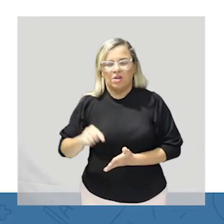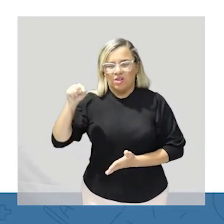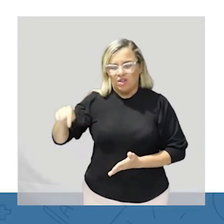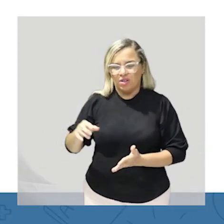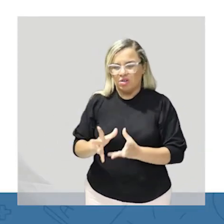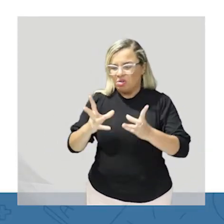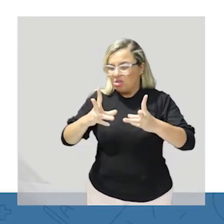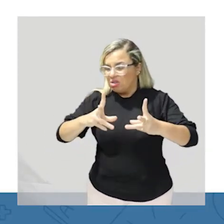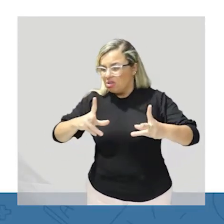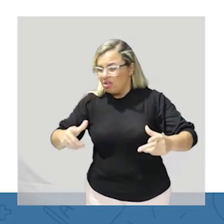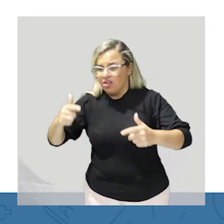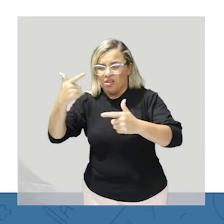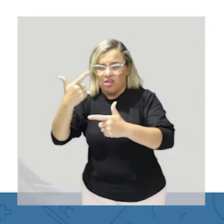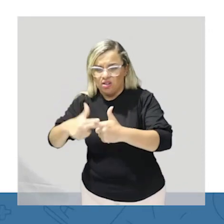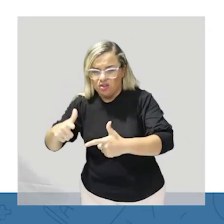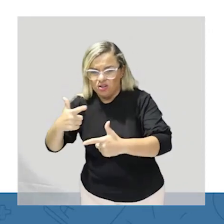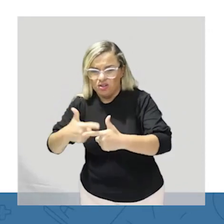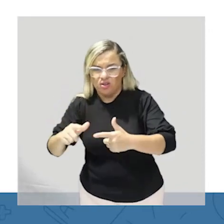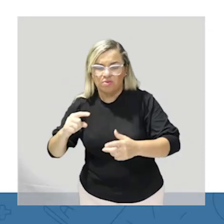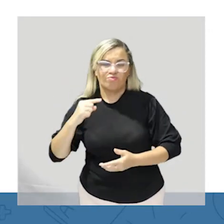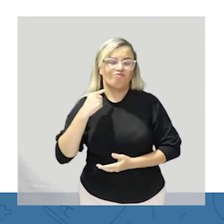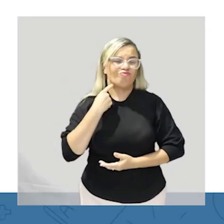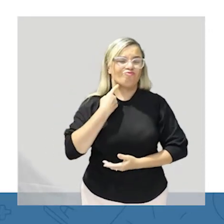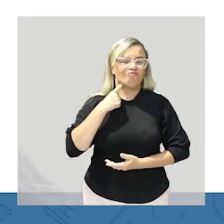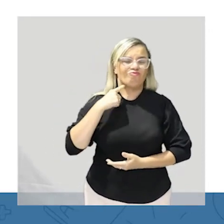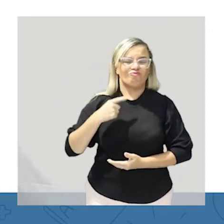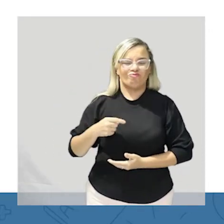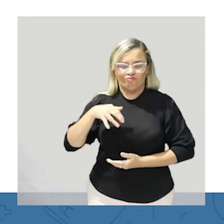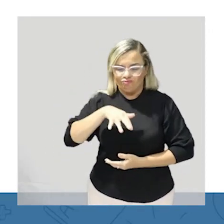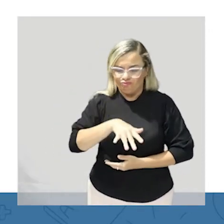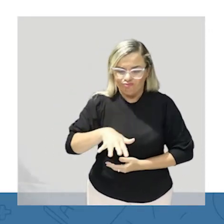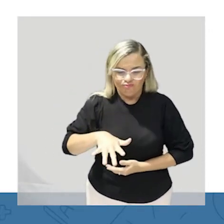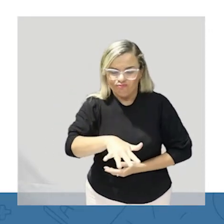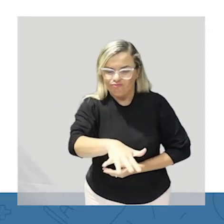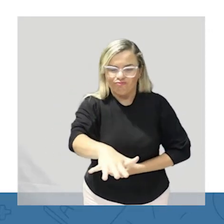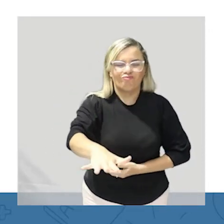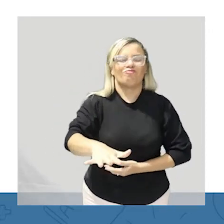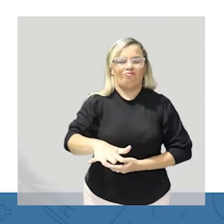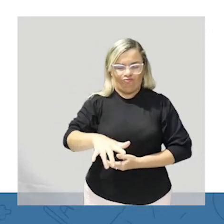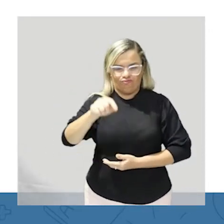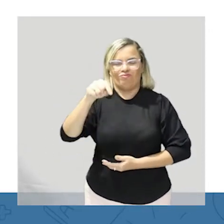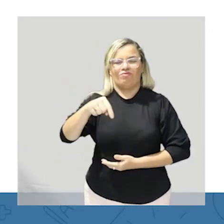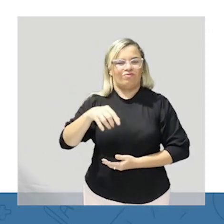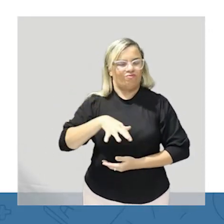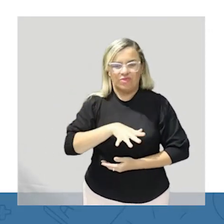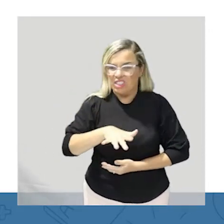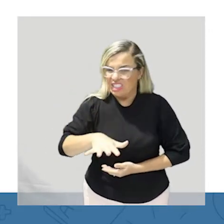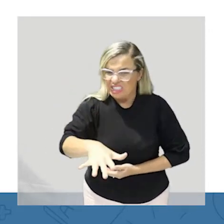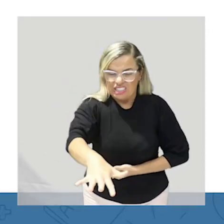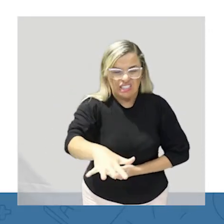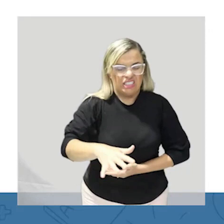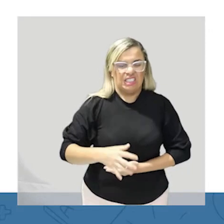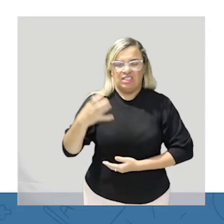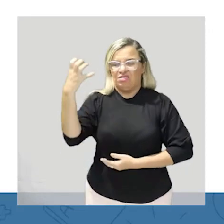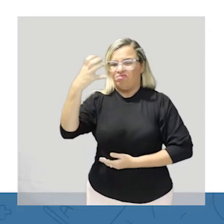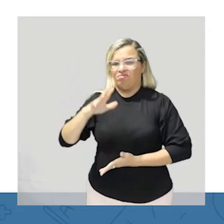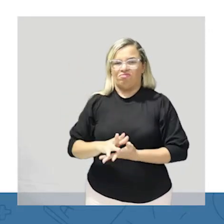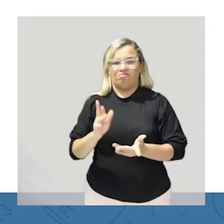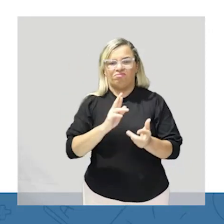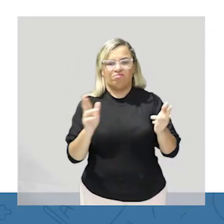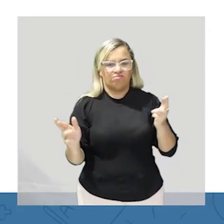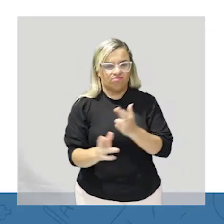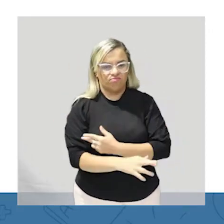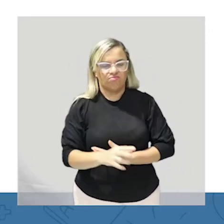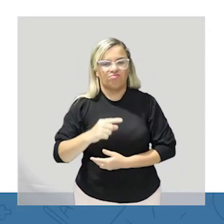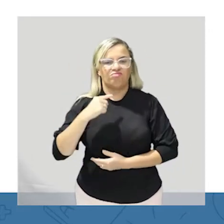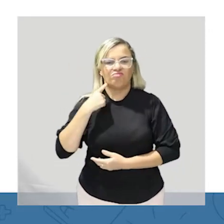sofre problemas acerca de poluição, né, galera? É um rio aí que tem sérios problemas relativos aí